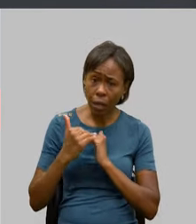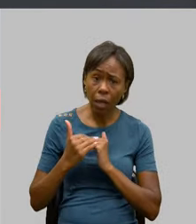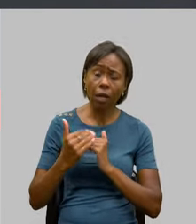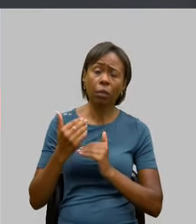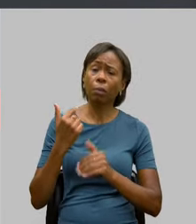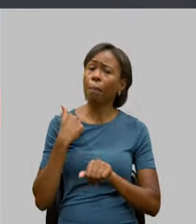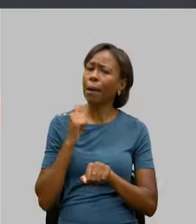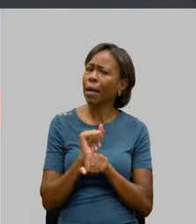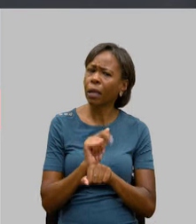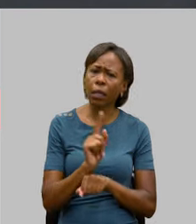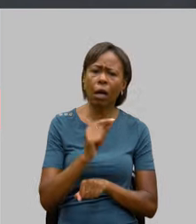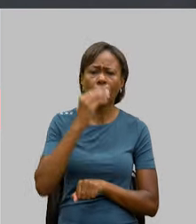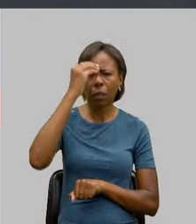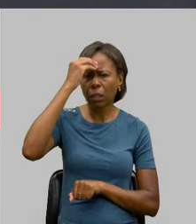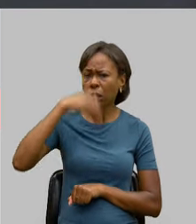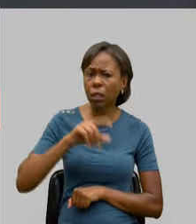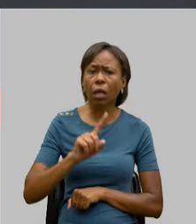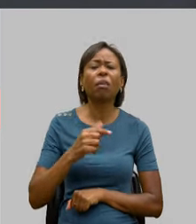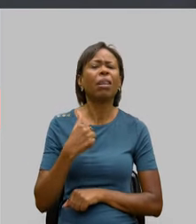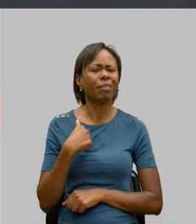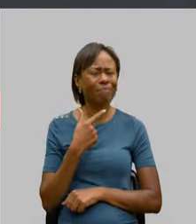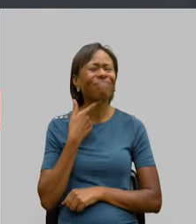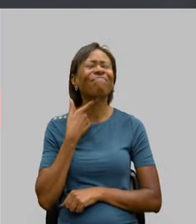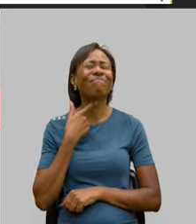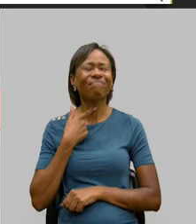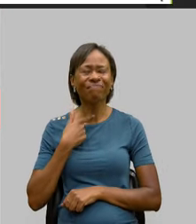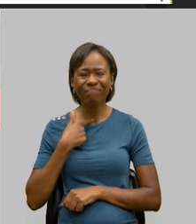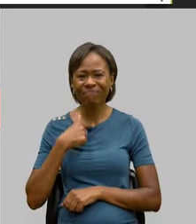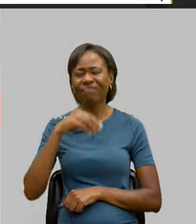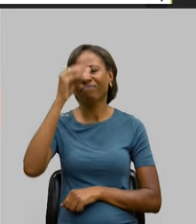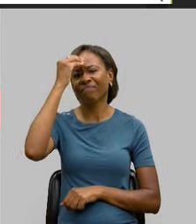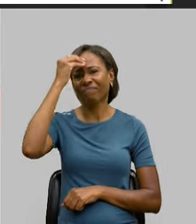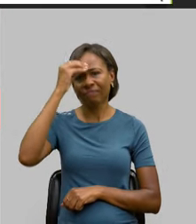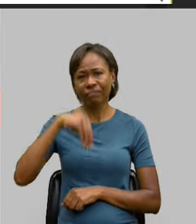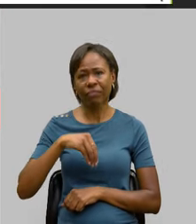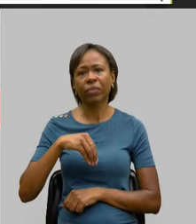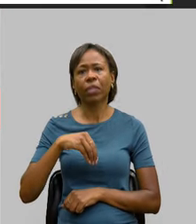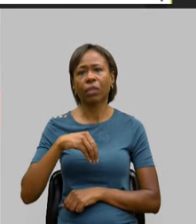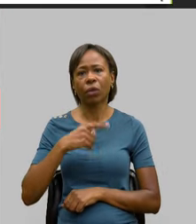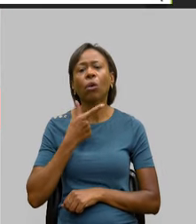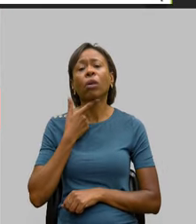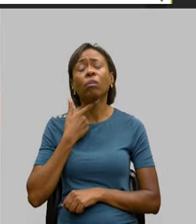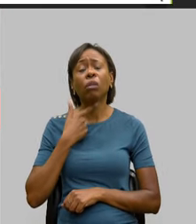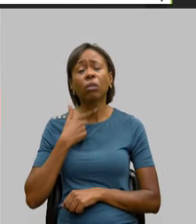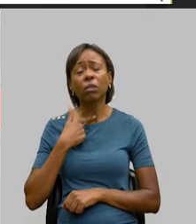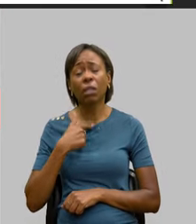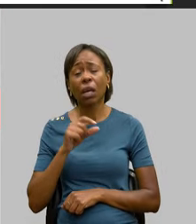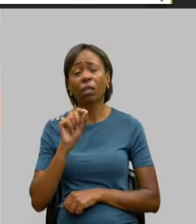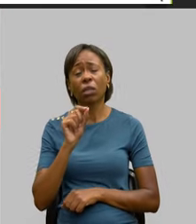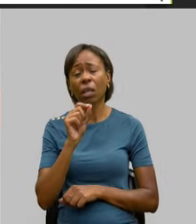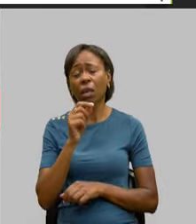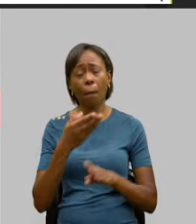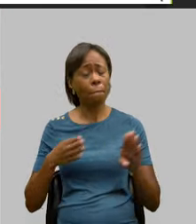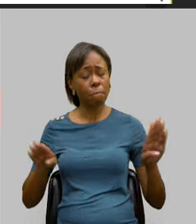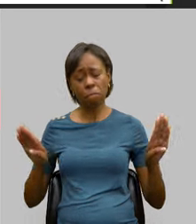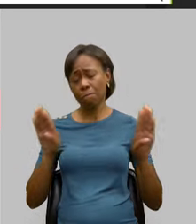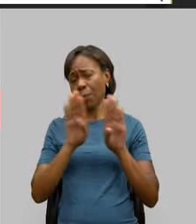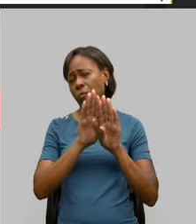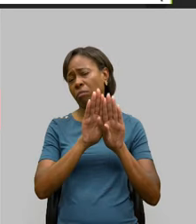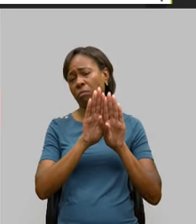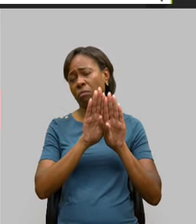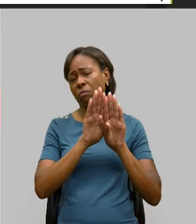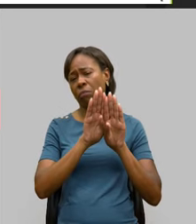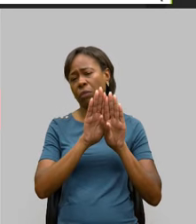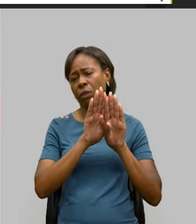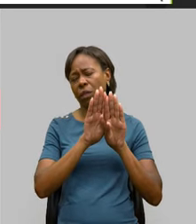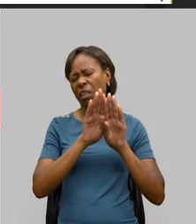parar a vontade é de parar é de é de entrar no quarto fechar a porta e ficar lá